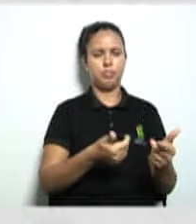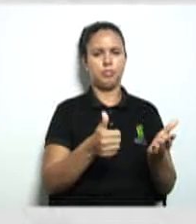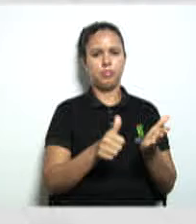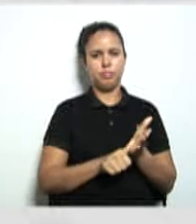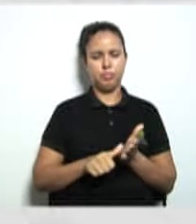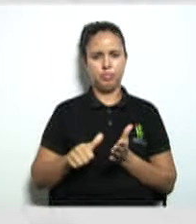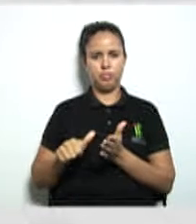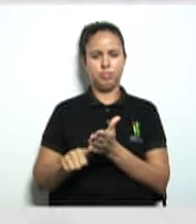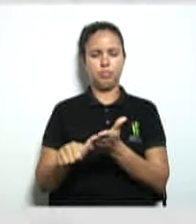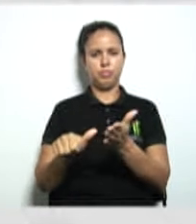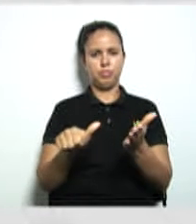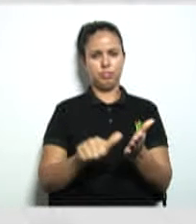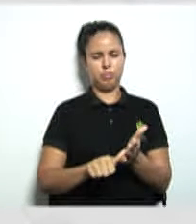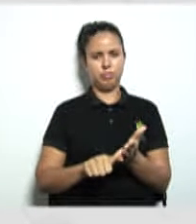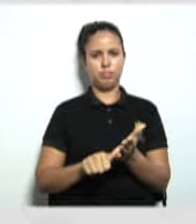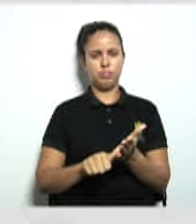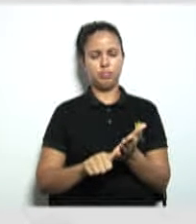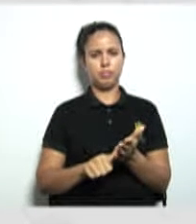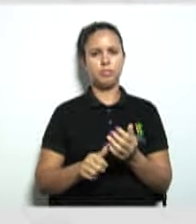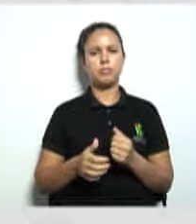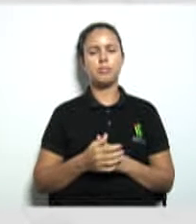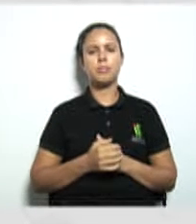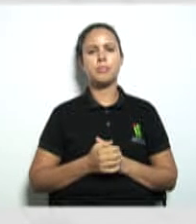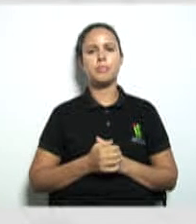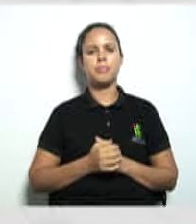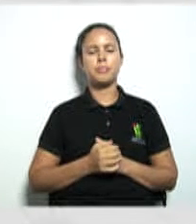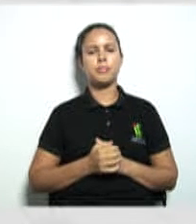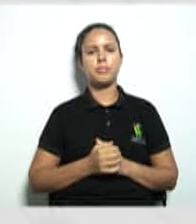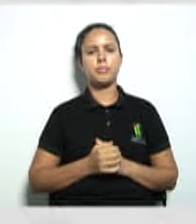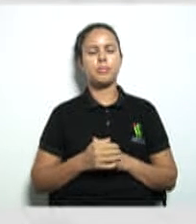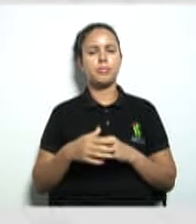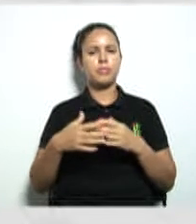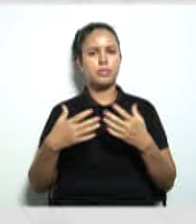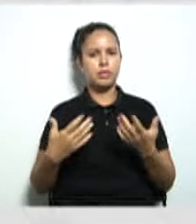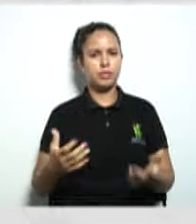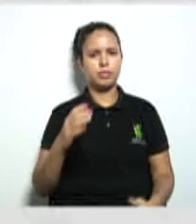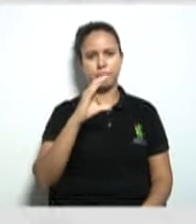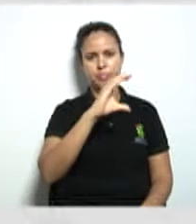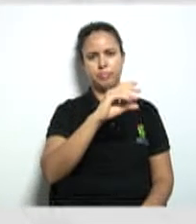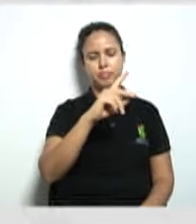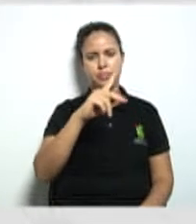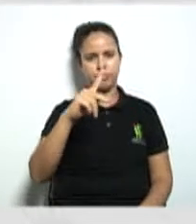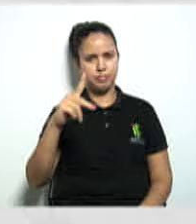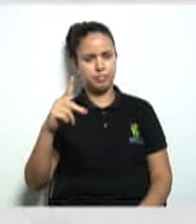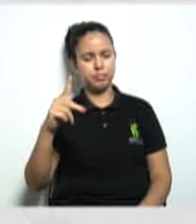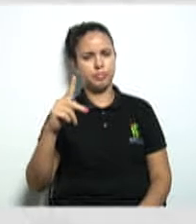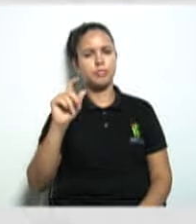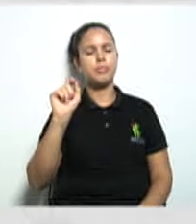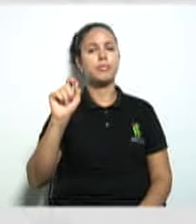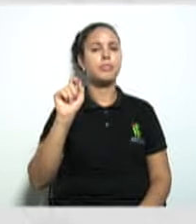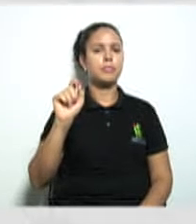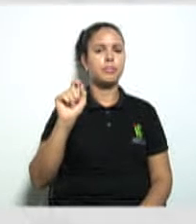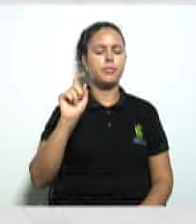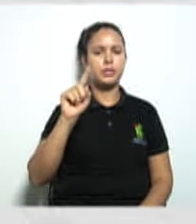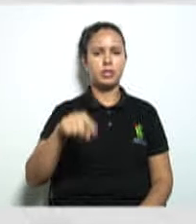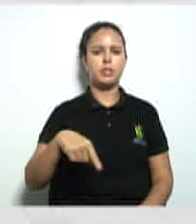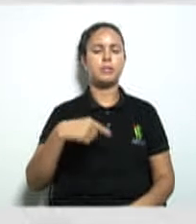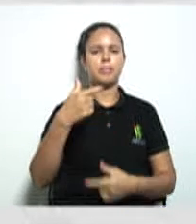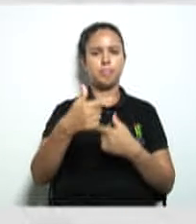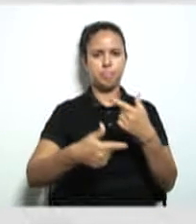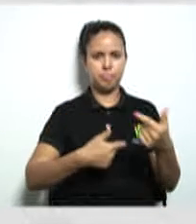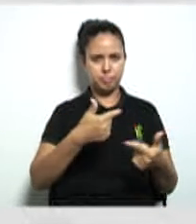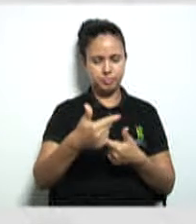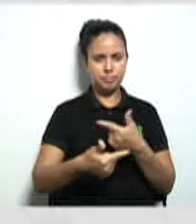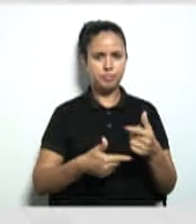seus membros. Então, a função da cooperativa é o quê? Prestar